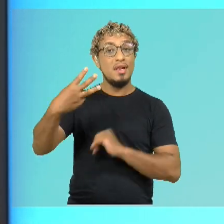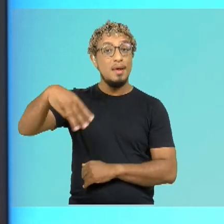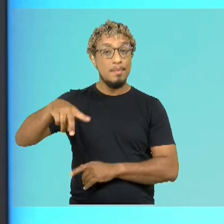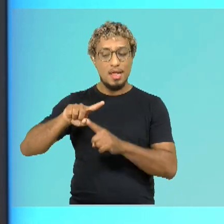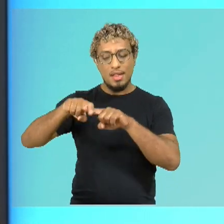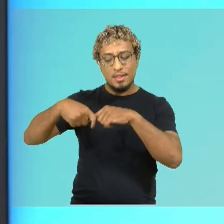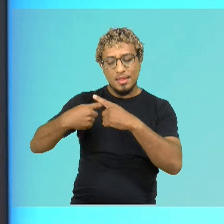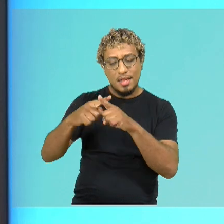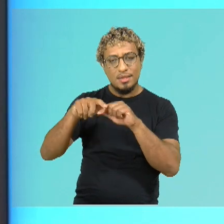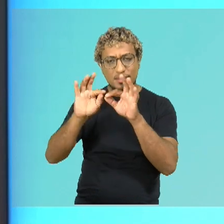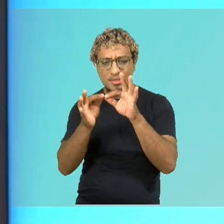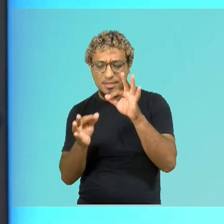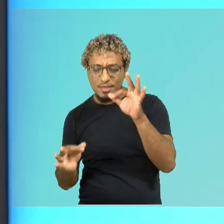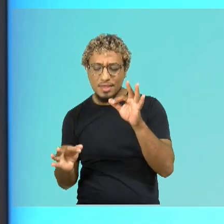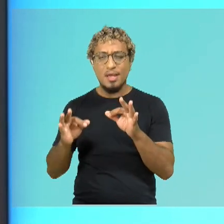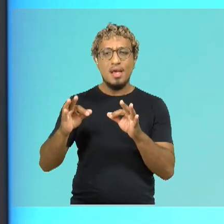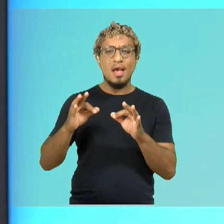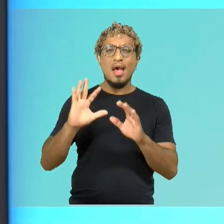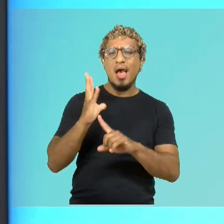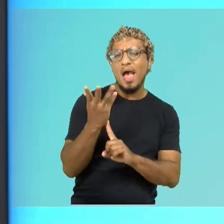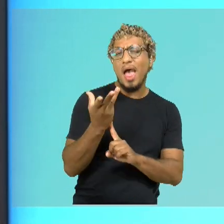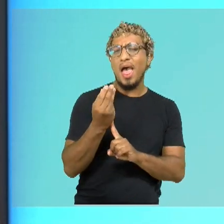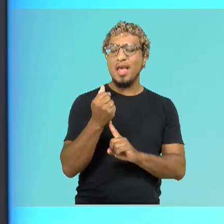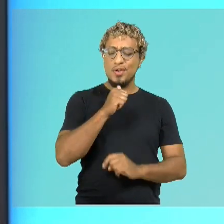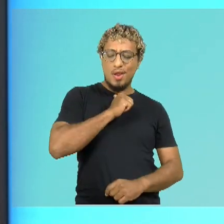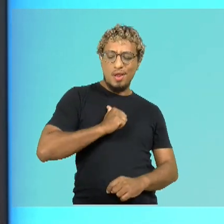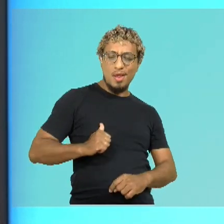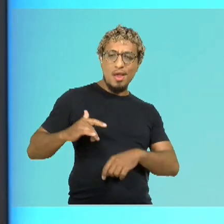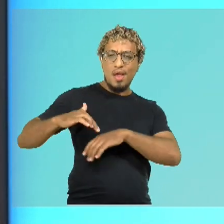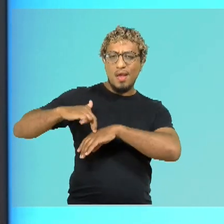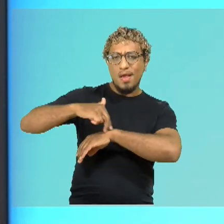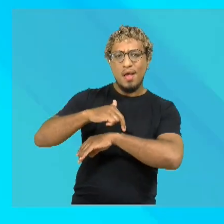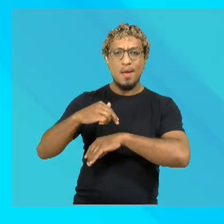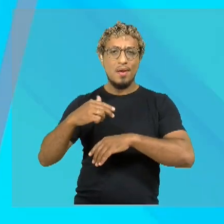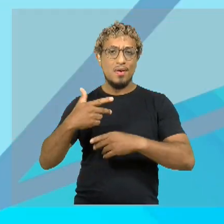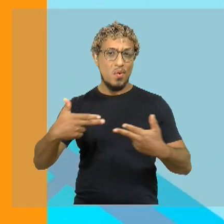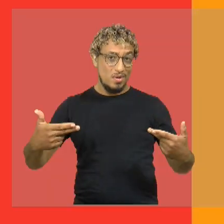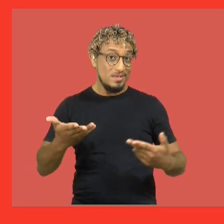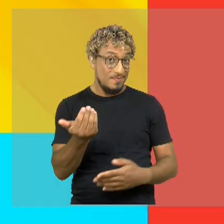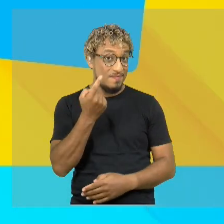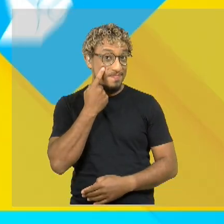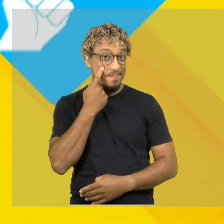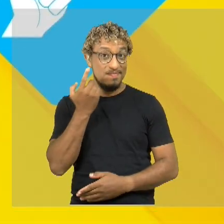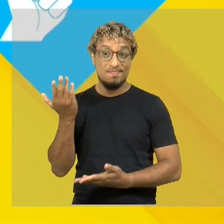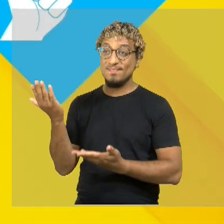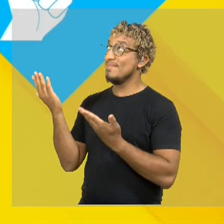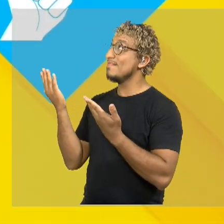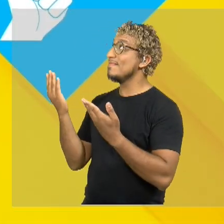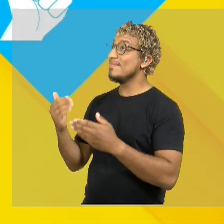fabricam arte e peças de moda e assim conseguem trabalho e renda.